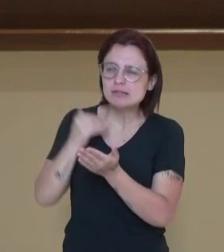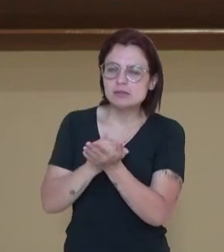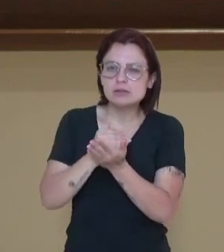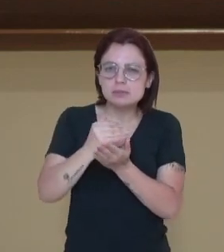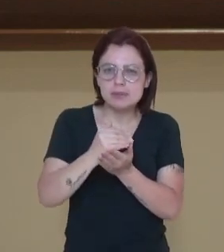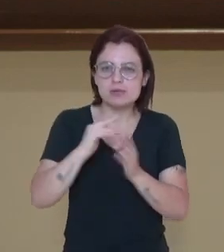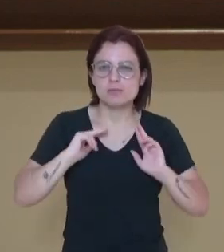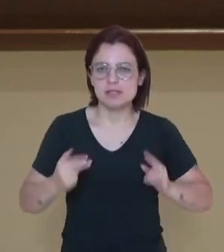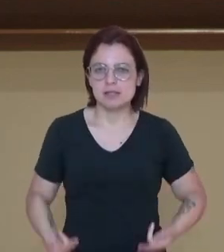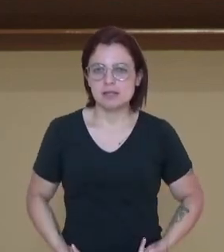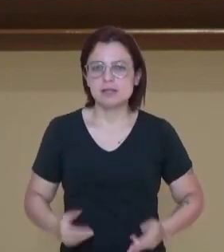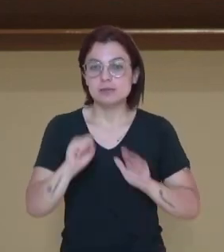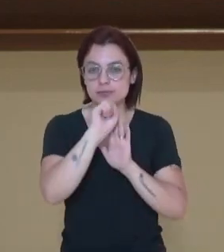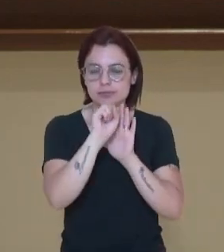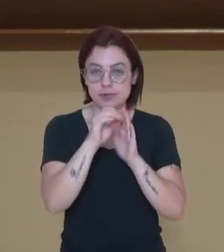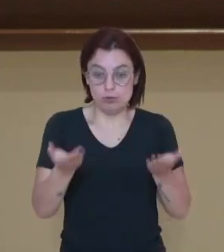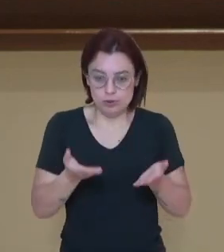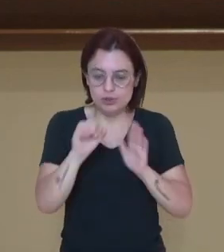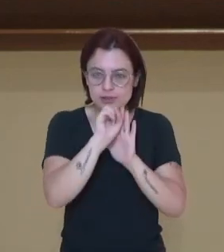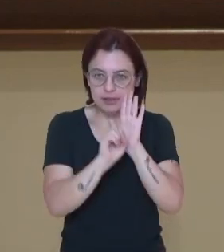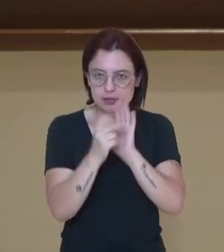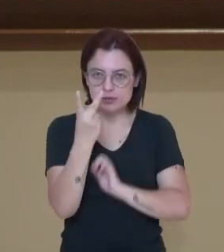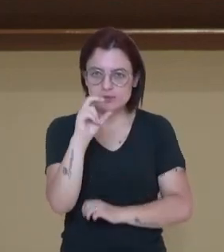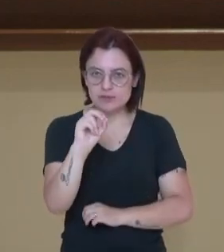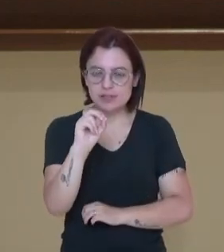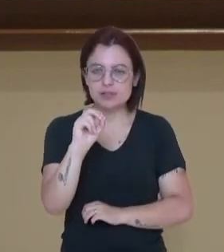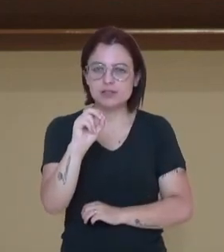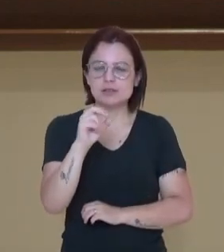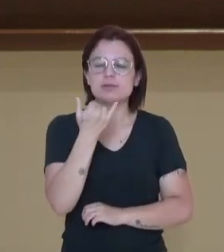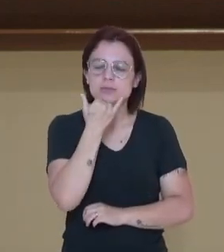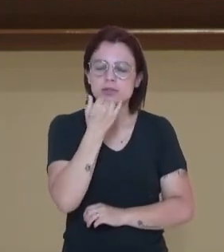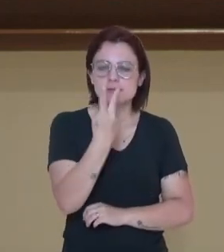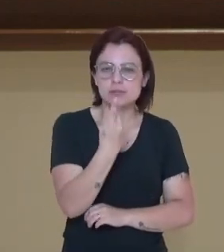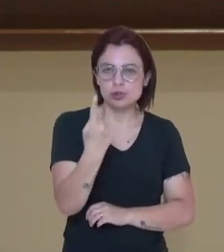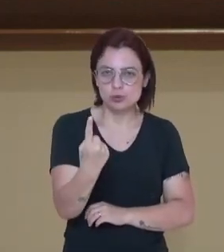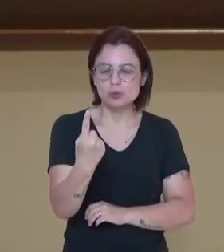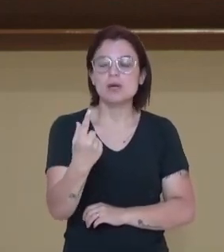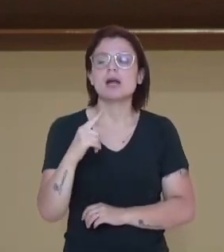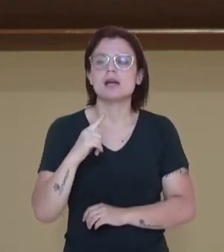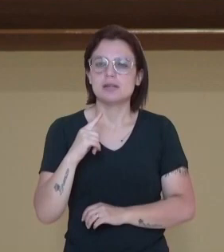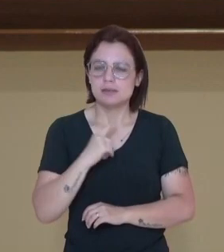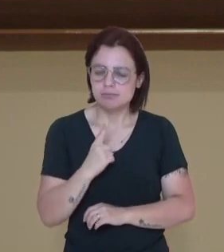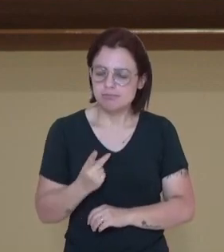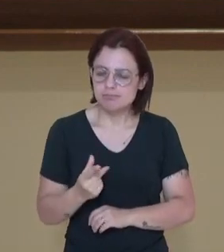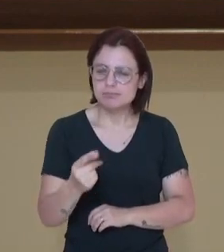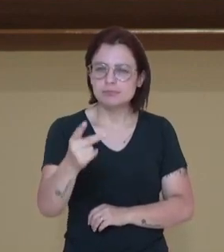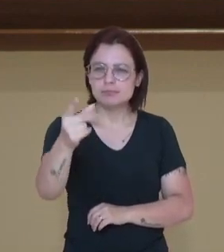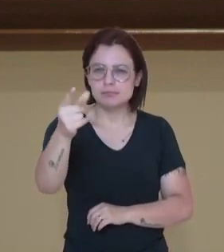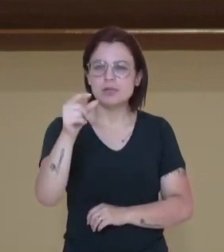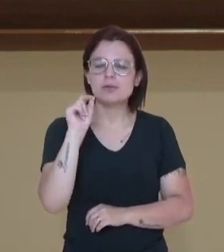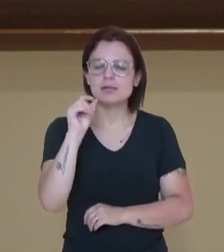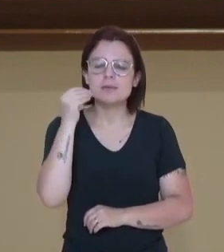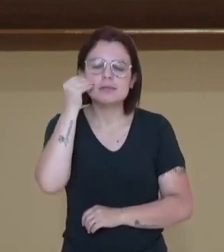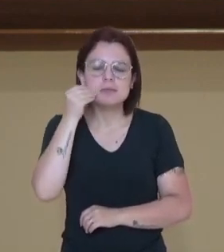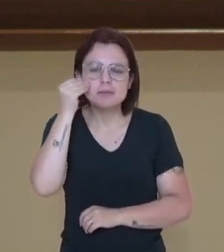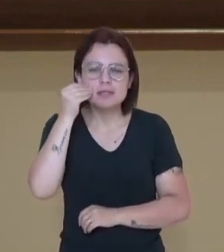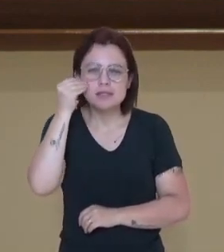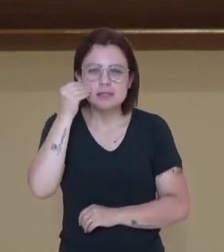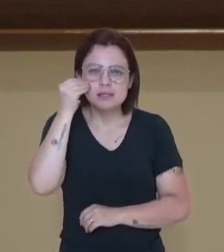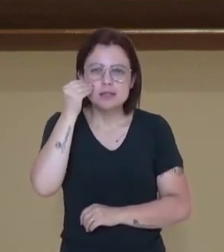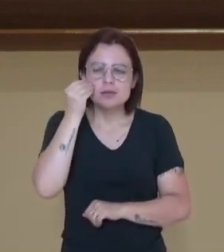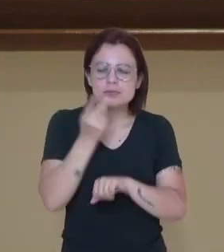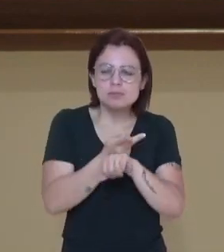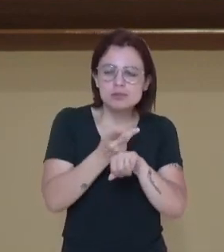e hoje no século XXI nós estamos vivendo uma era de experimentações,